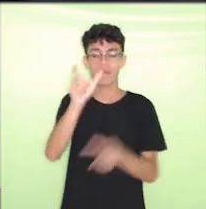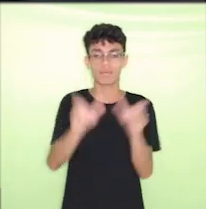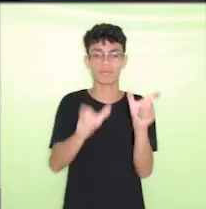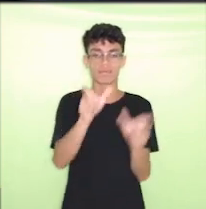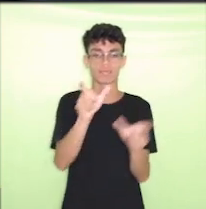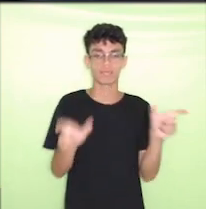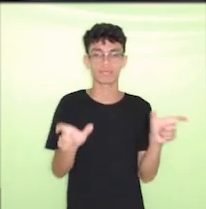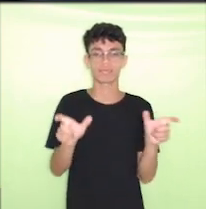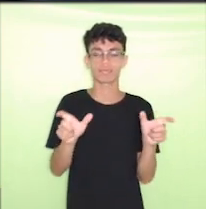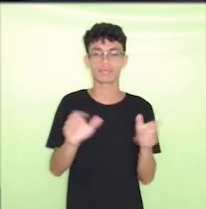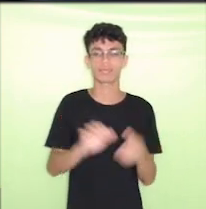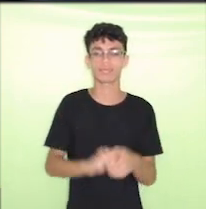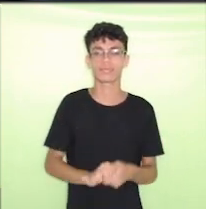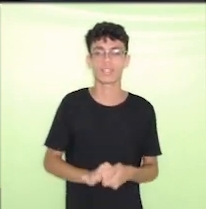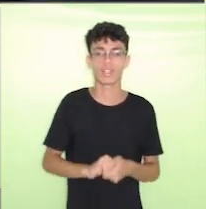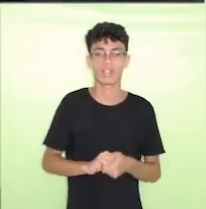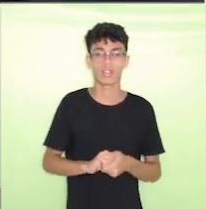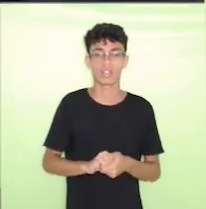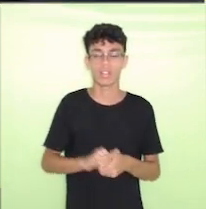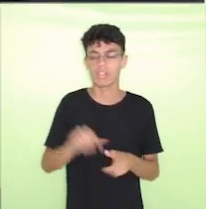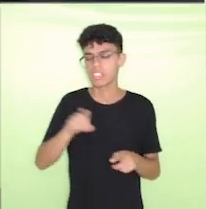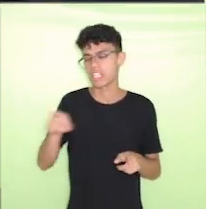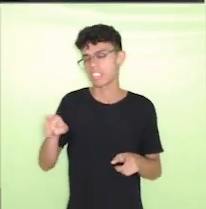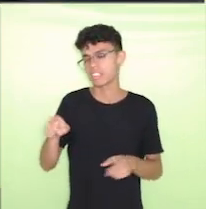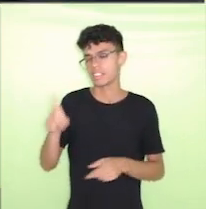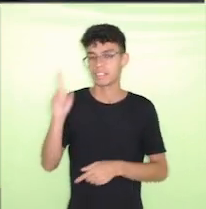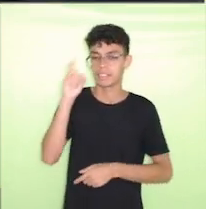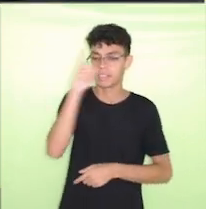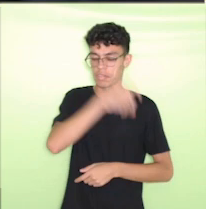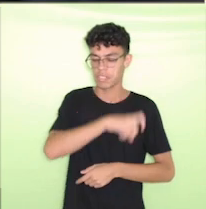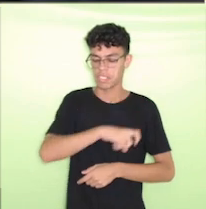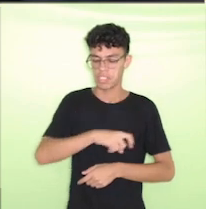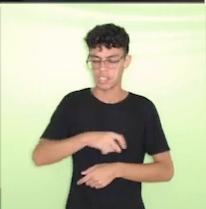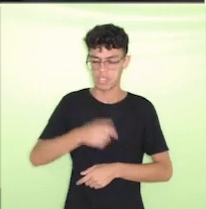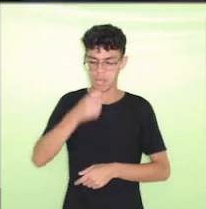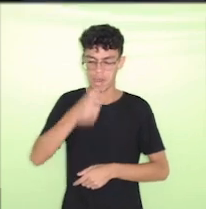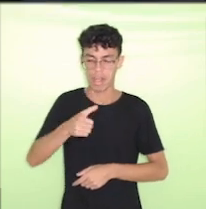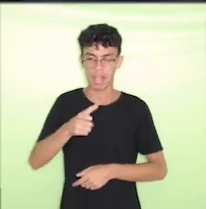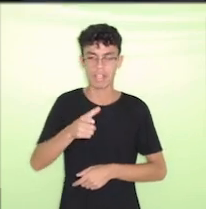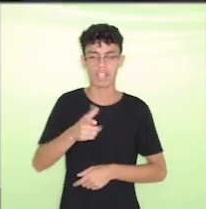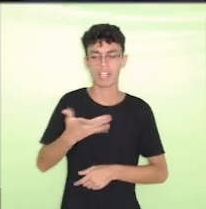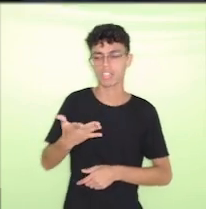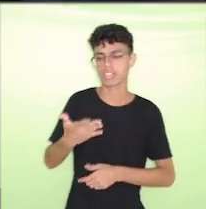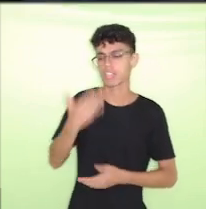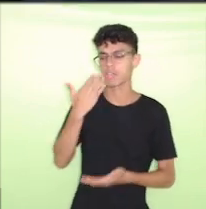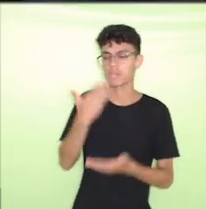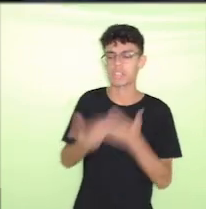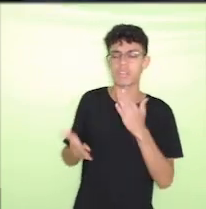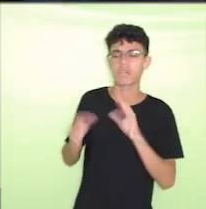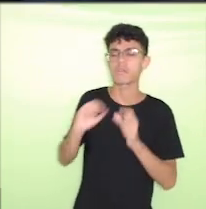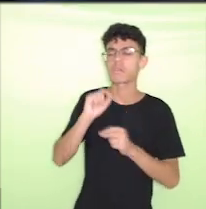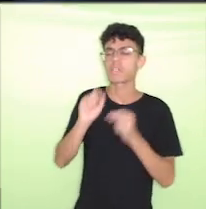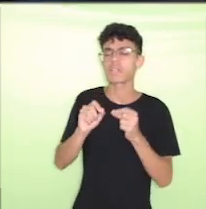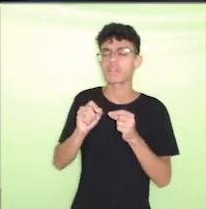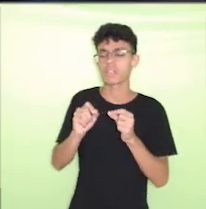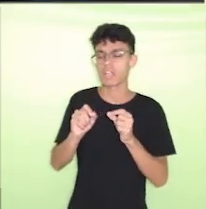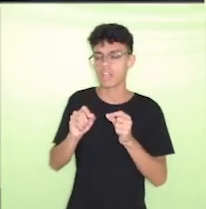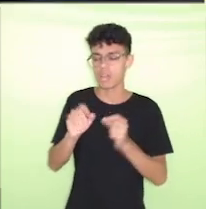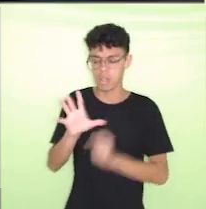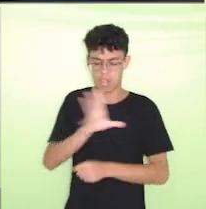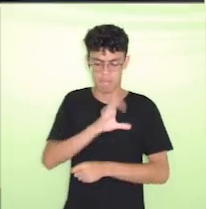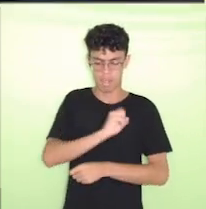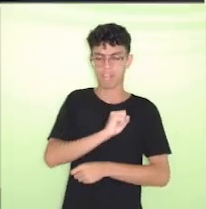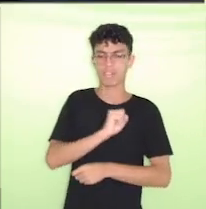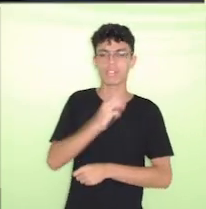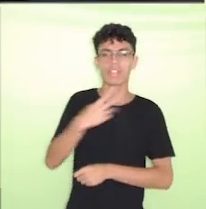vivo. Você é insolente, América. A senhora perdeu a sua docilidade?